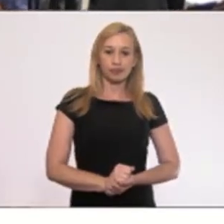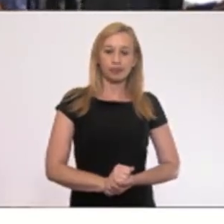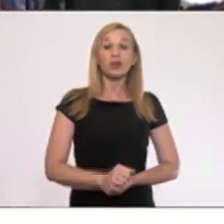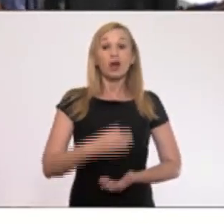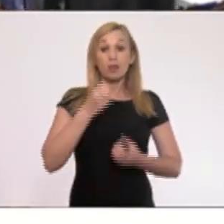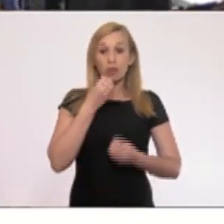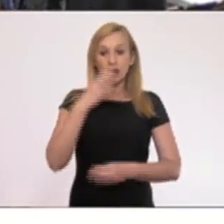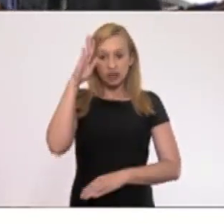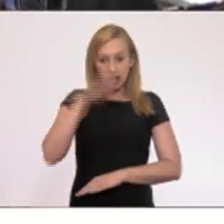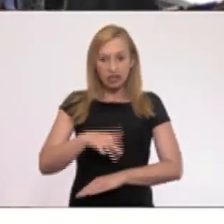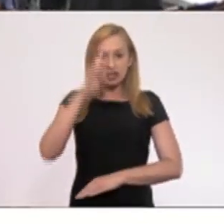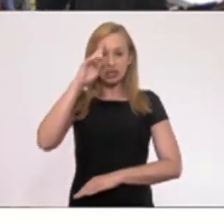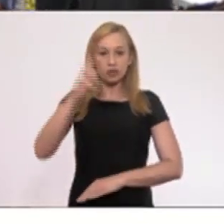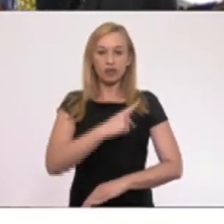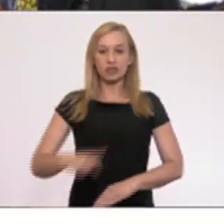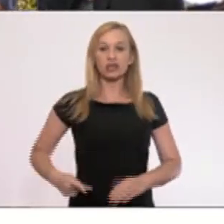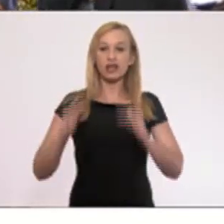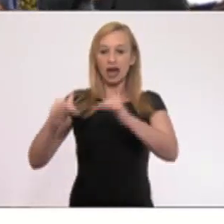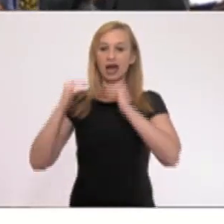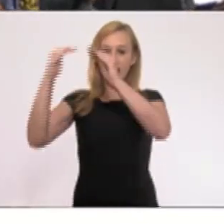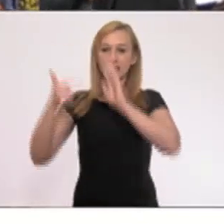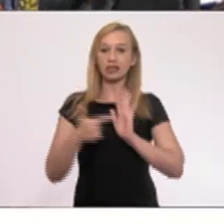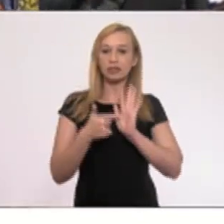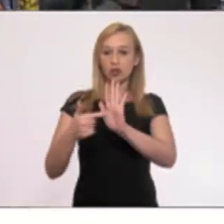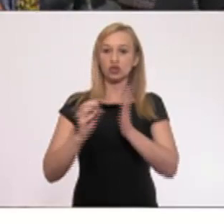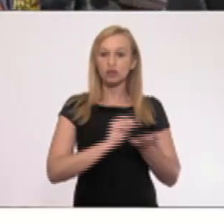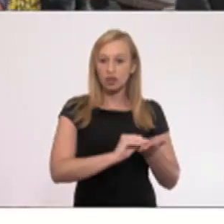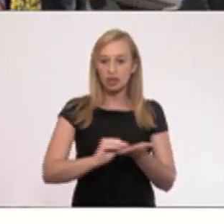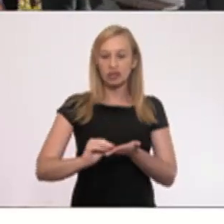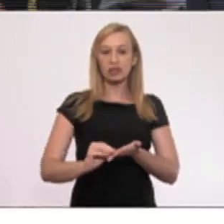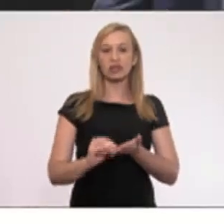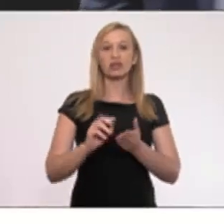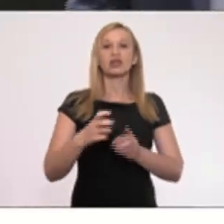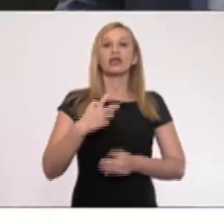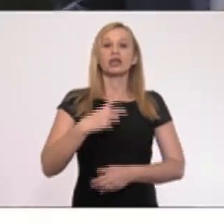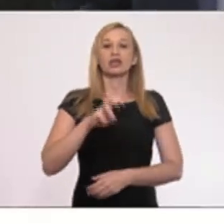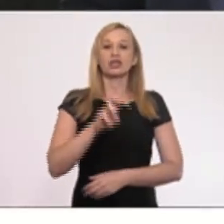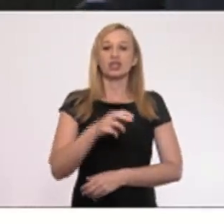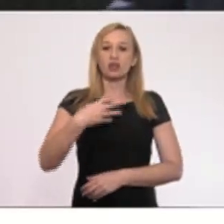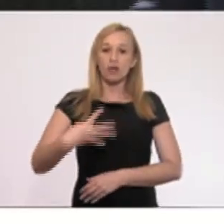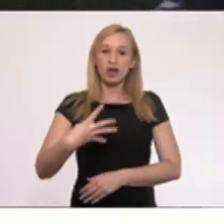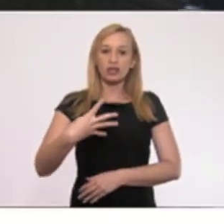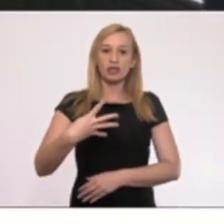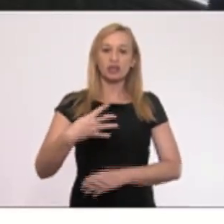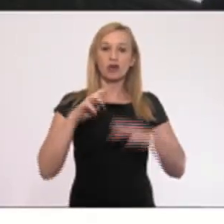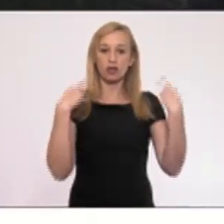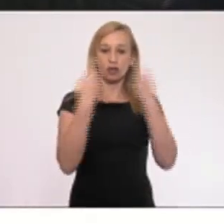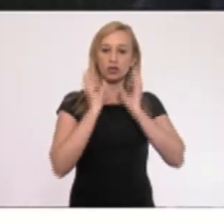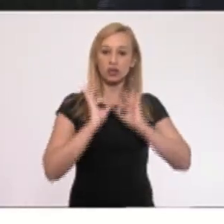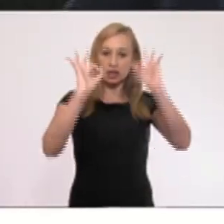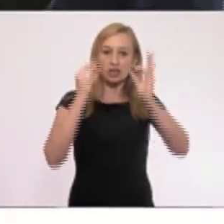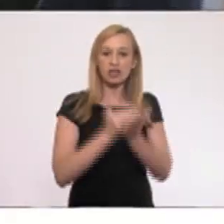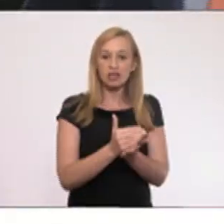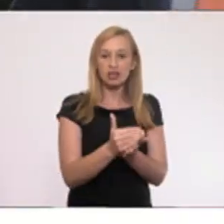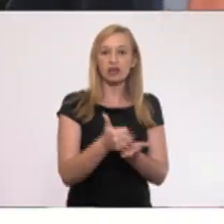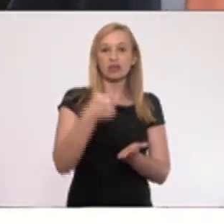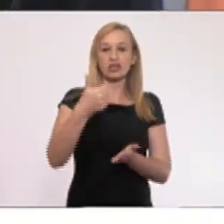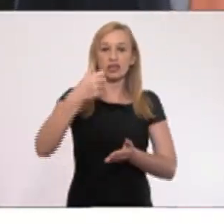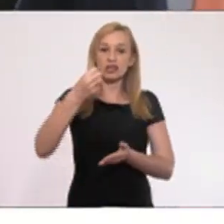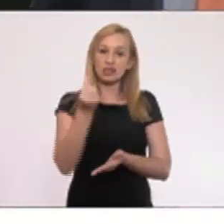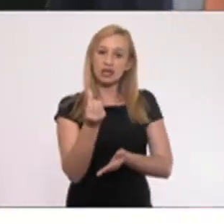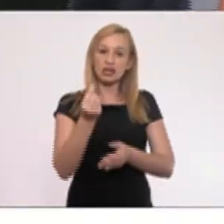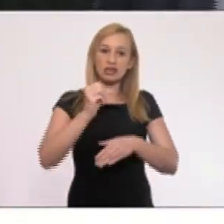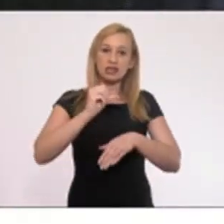Boa tarde, senhor presidente. A ata reflete com exatidão o ocorrido na 54ª sessão ordinária, que iniciada às